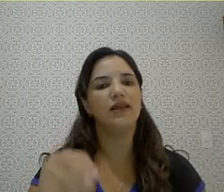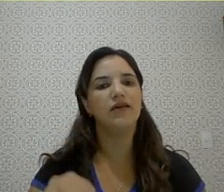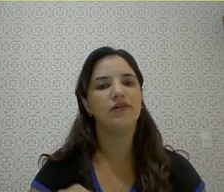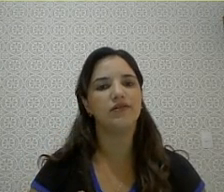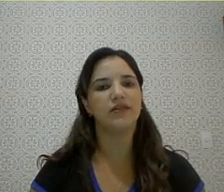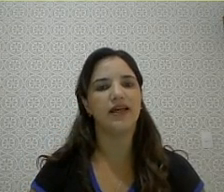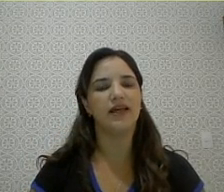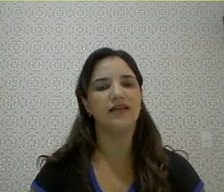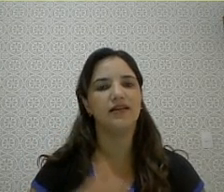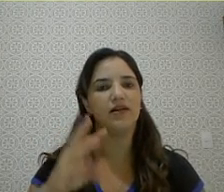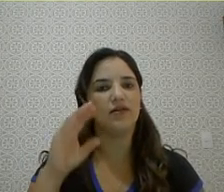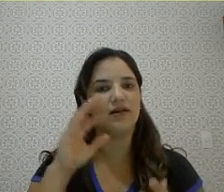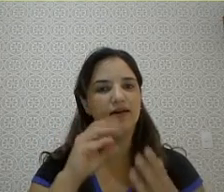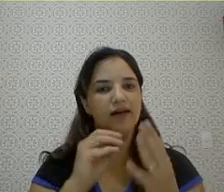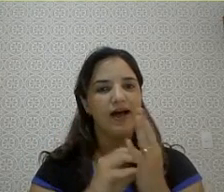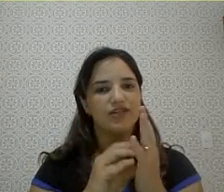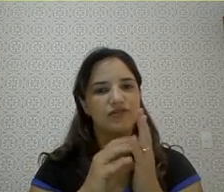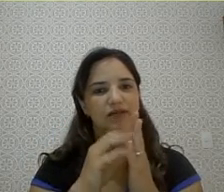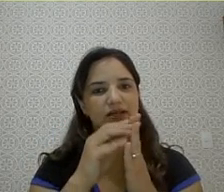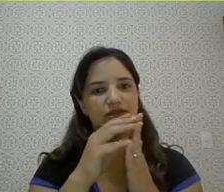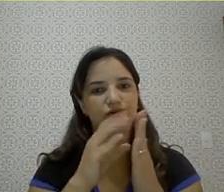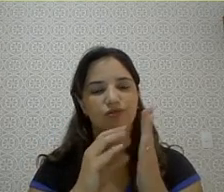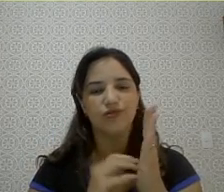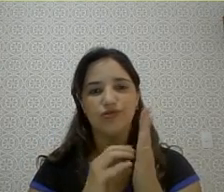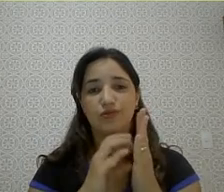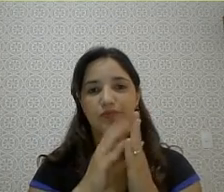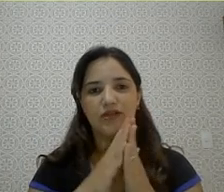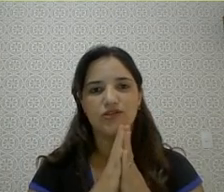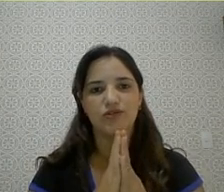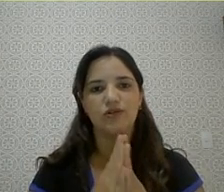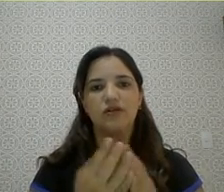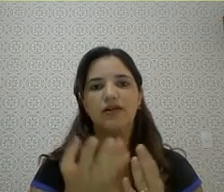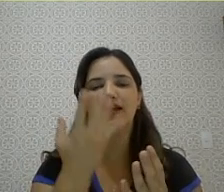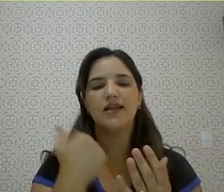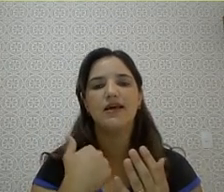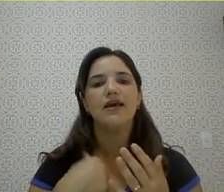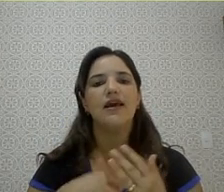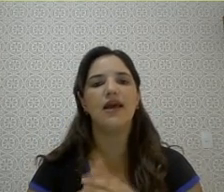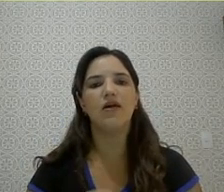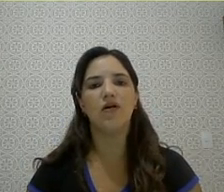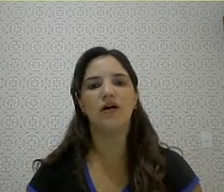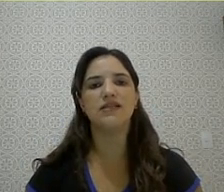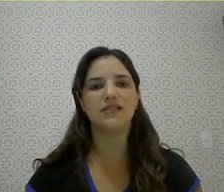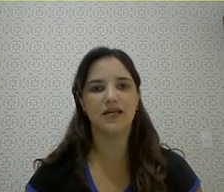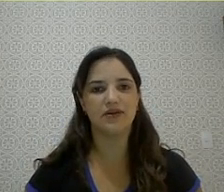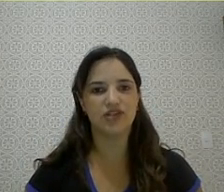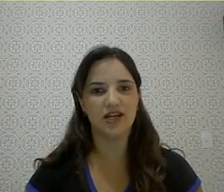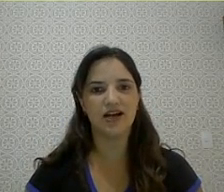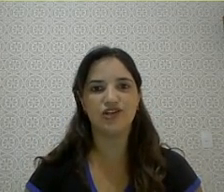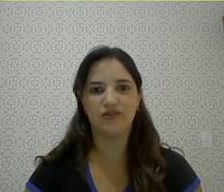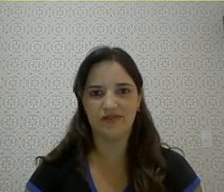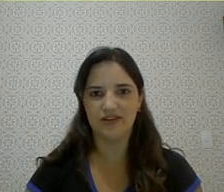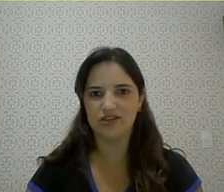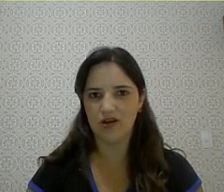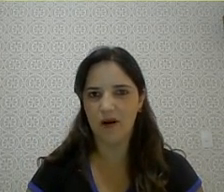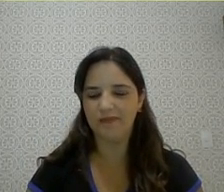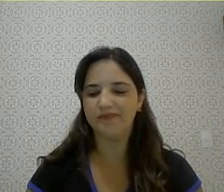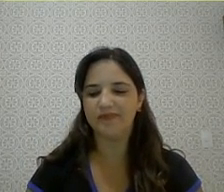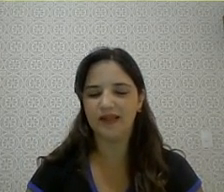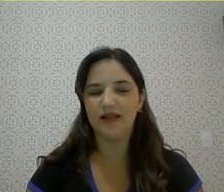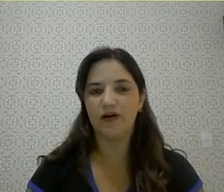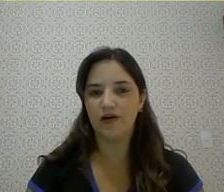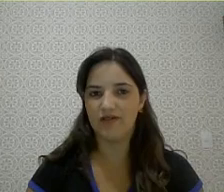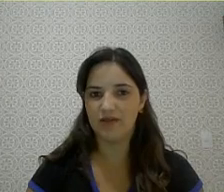com a língua grudenta, as formigas grudam, os cupins grudam e ele engole sem mastigar de uma vez